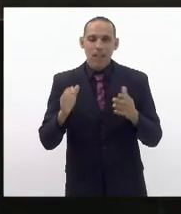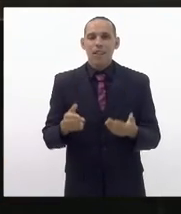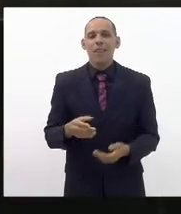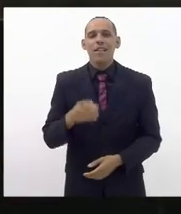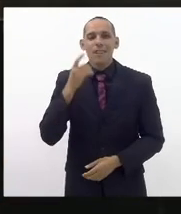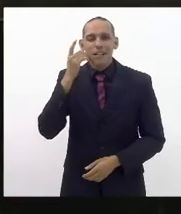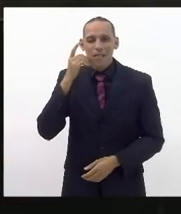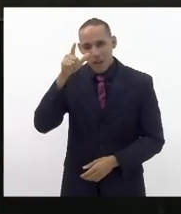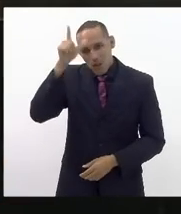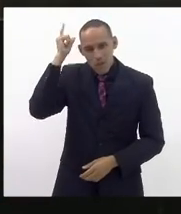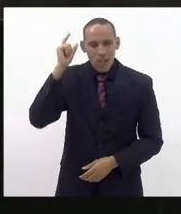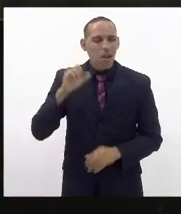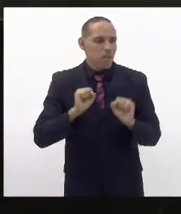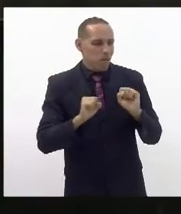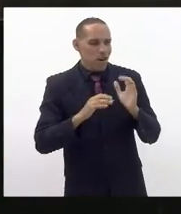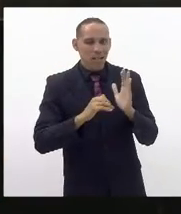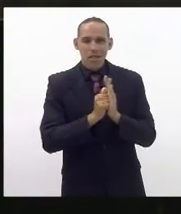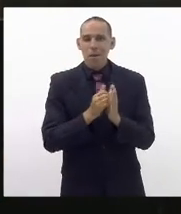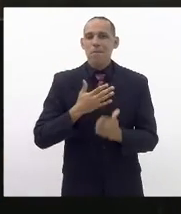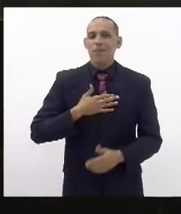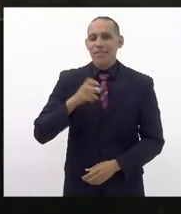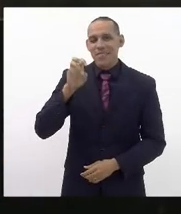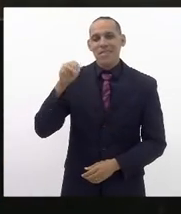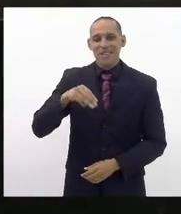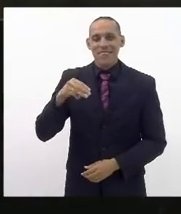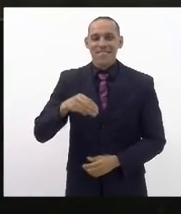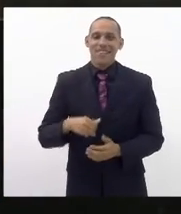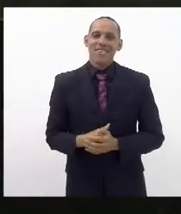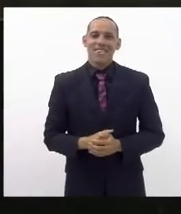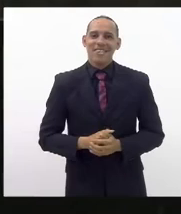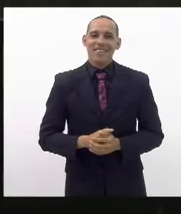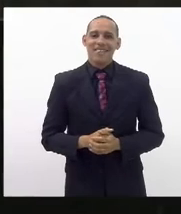Senhora presidente, pode registrar meus 5 minutos.